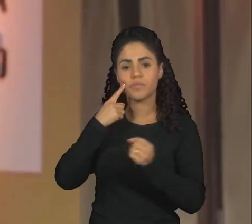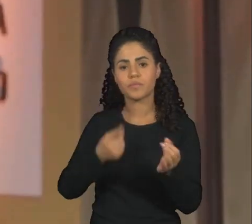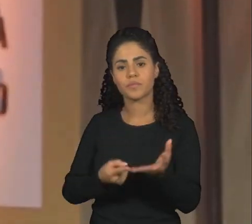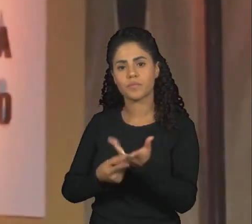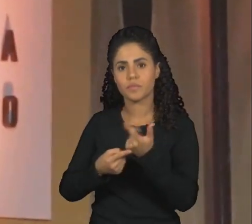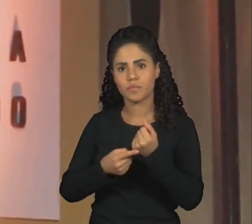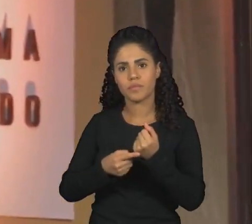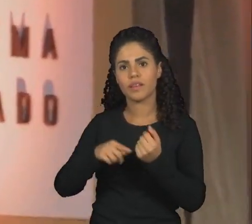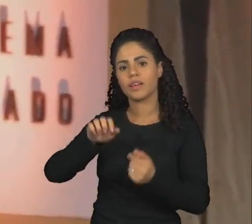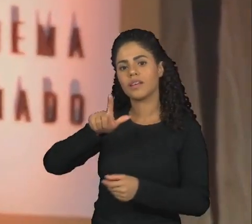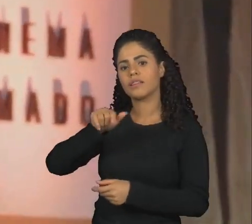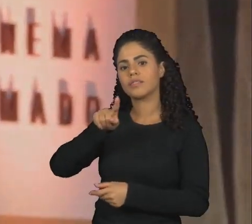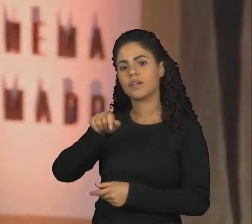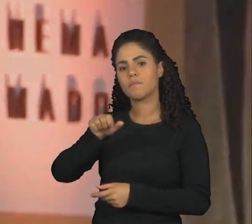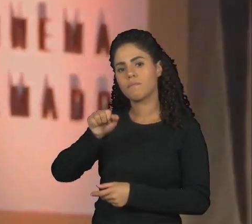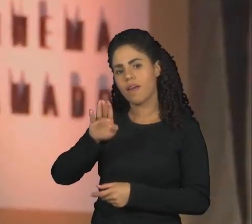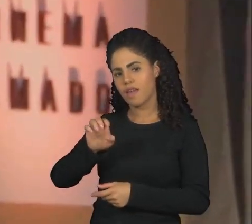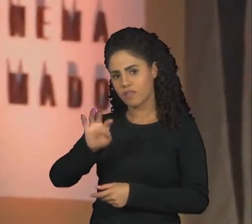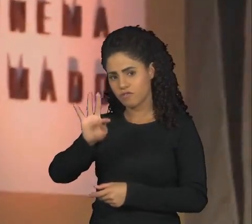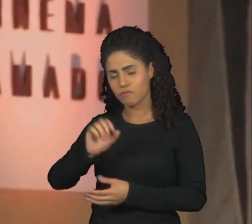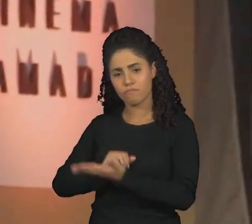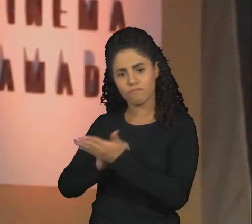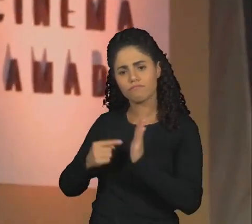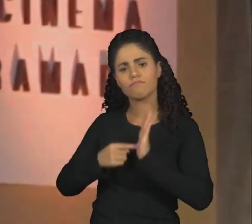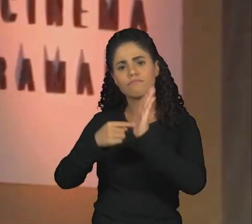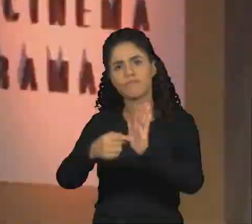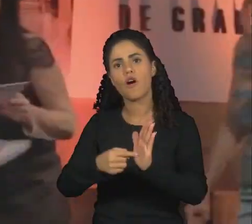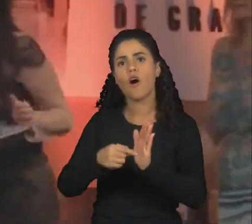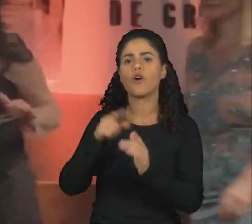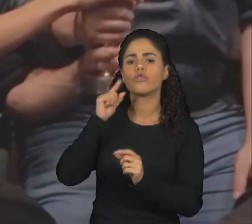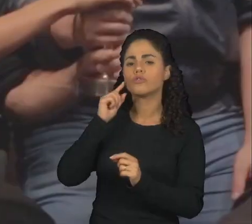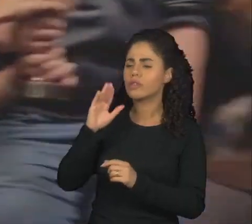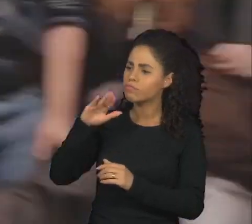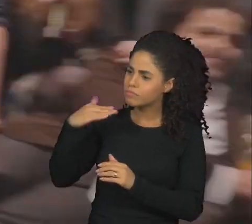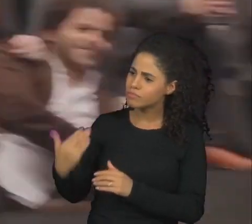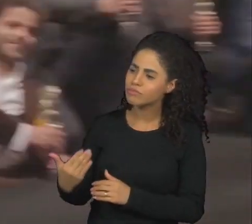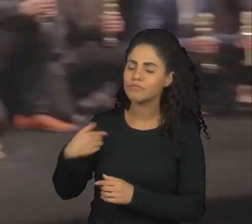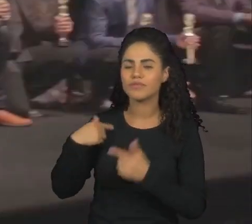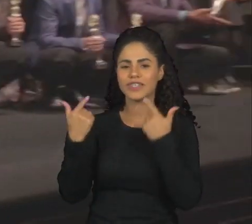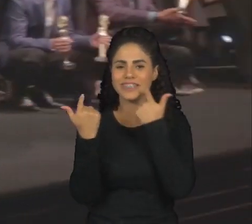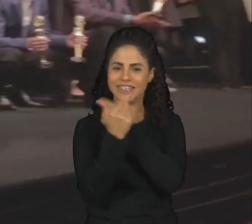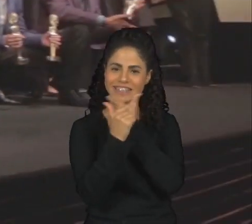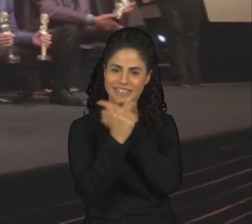Elizabeth Rosenfeld, e que representa o deus do bom humor.